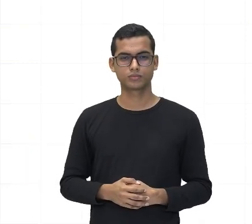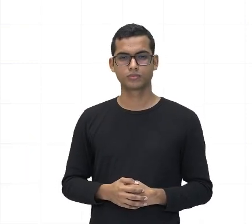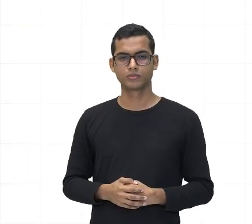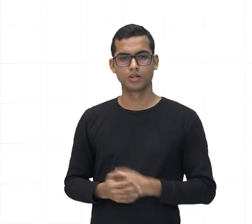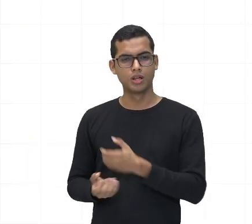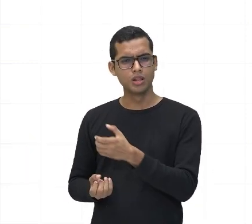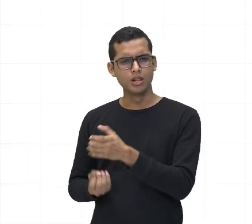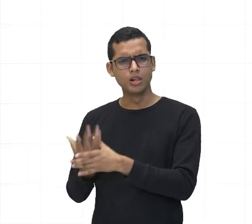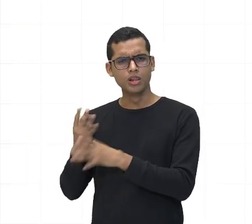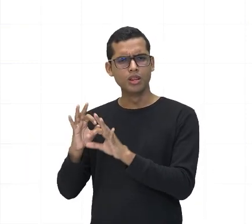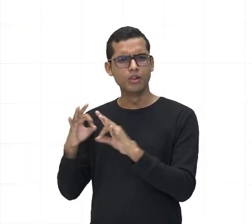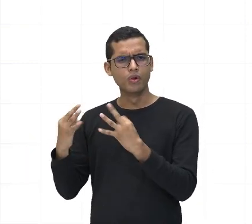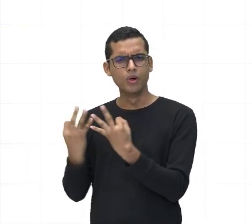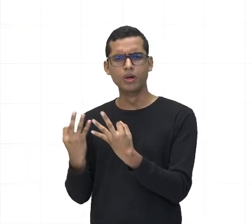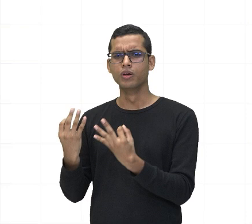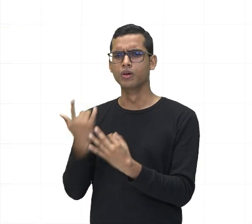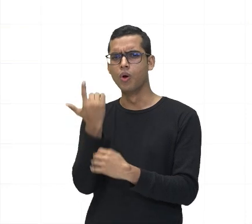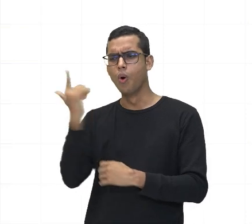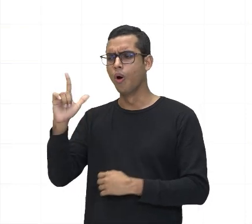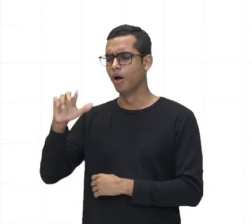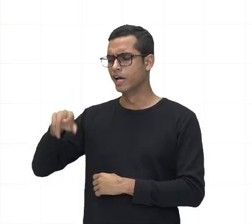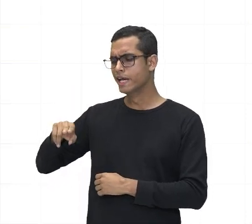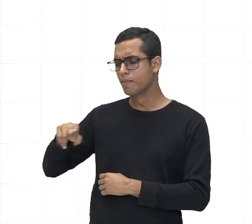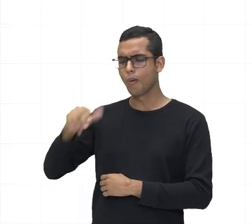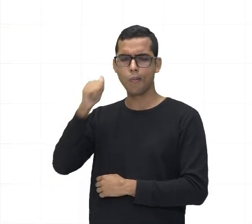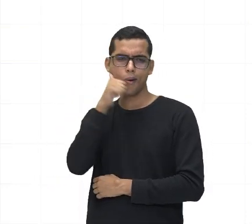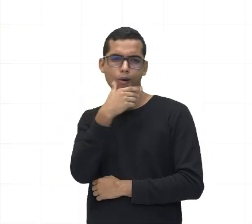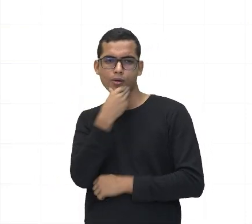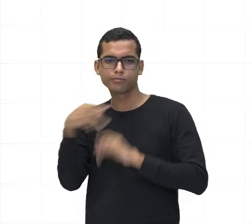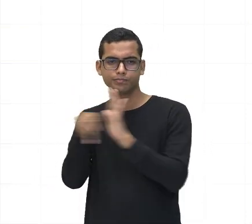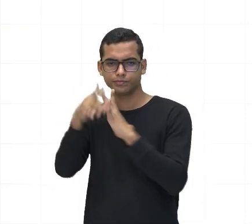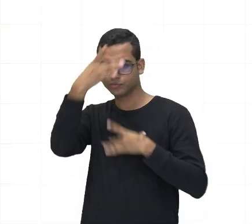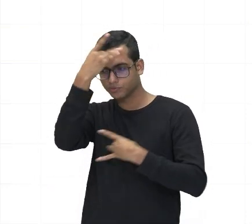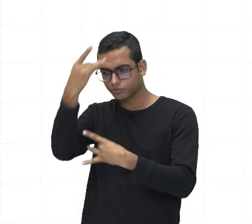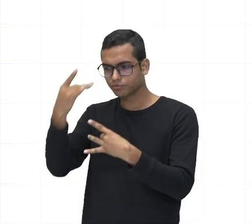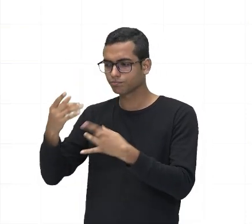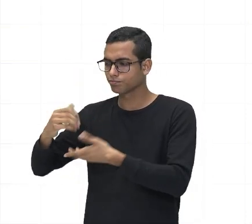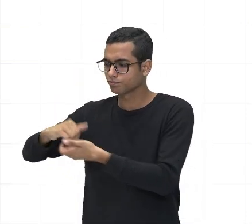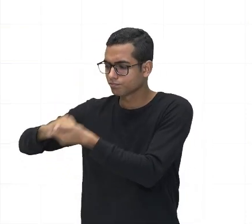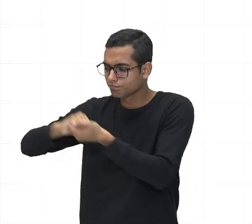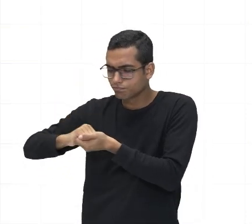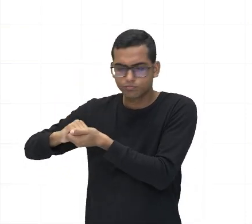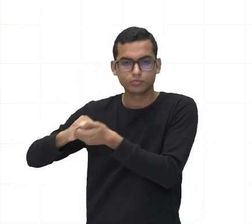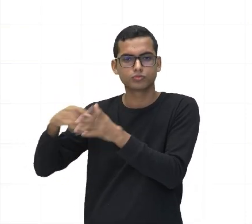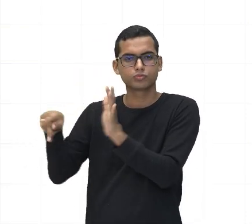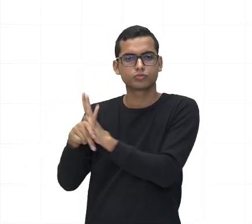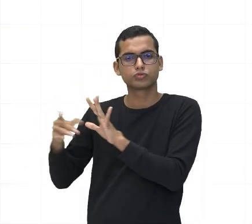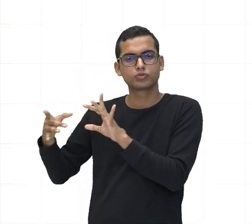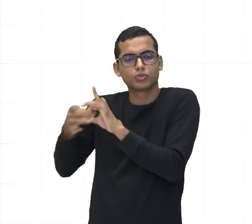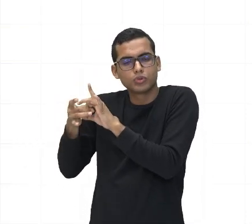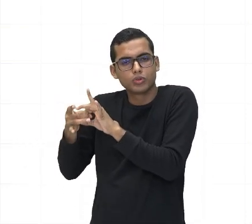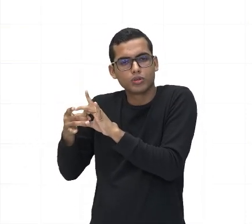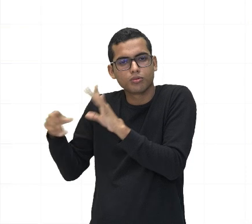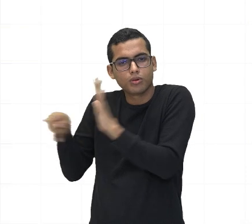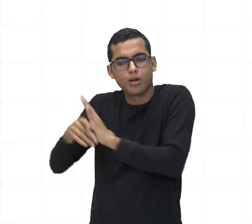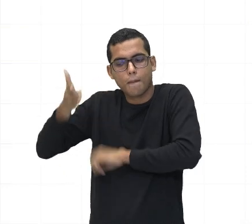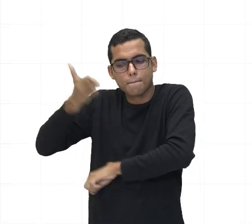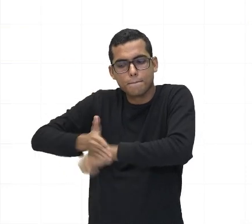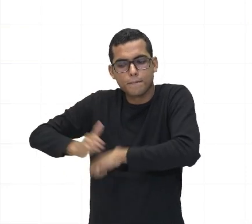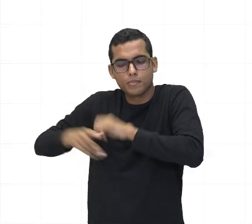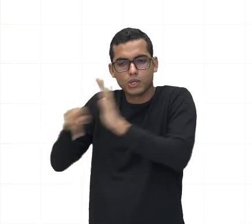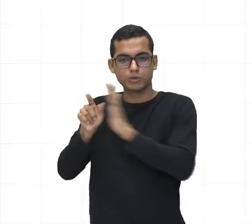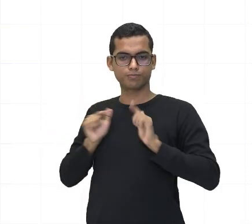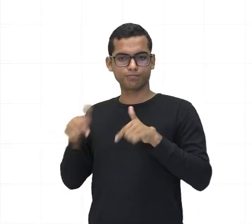família com os outros irmãos e irmãs de fé, cujo vínculo se dá pela fé, pela prática